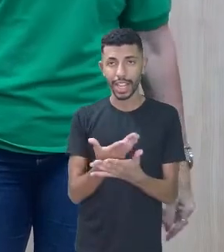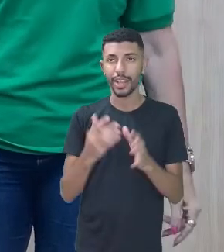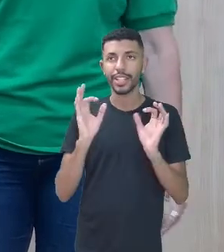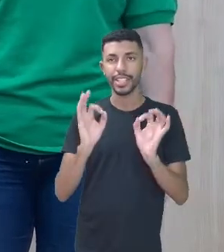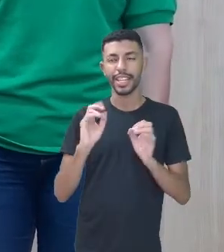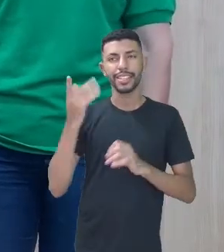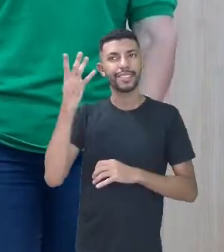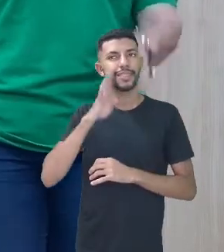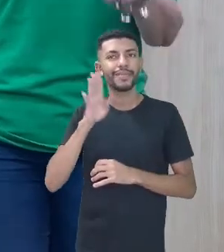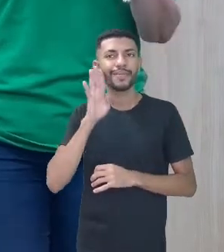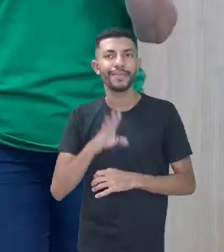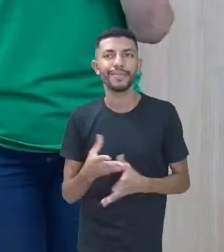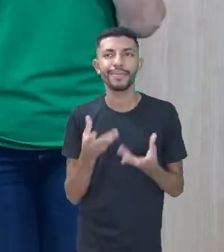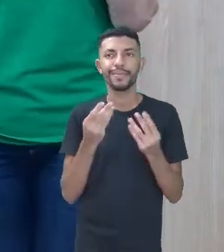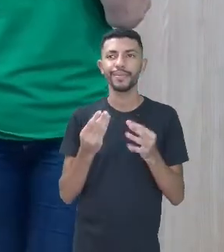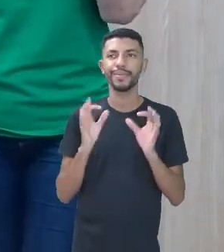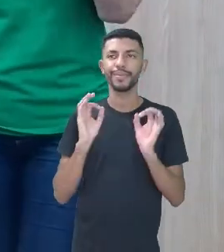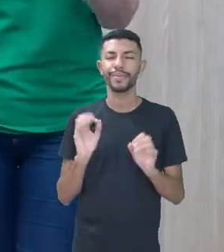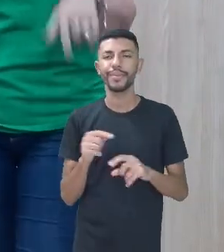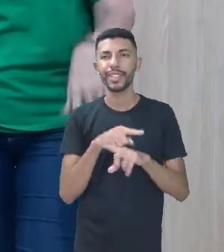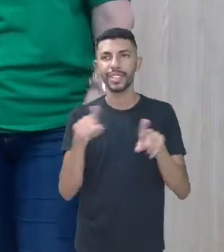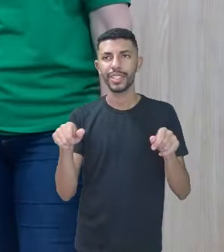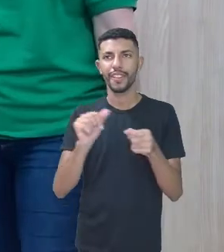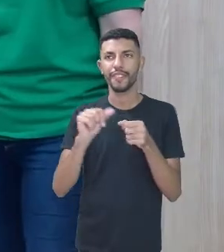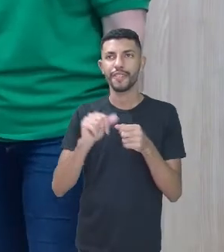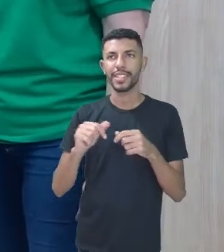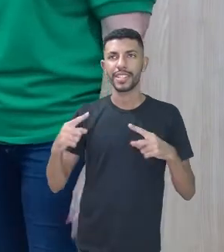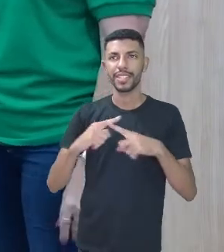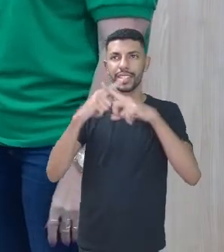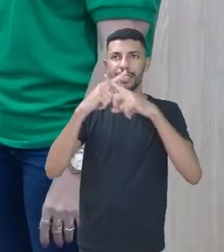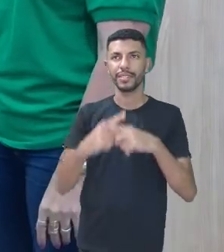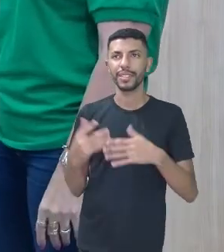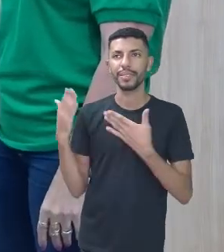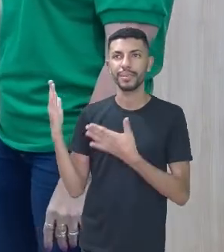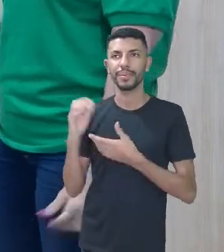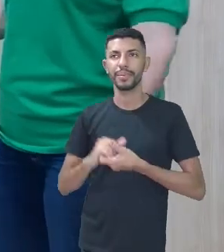ser bacana demais. Vocês vão fazer esse desafio.